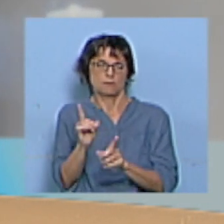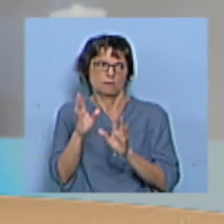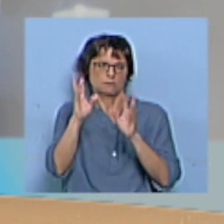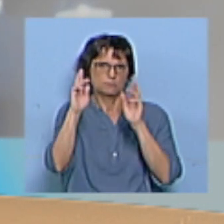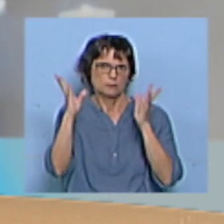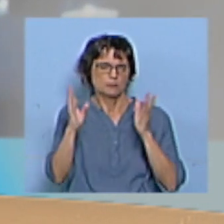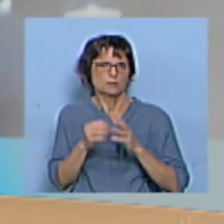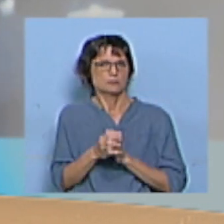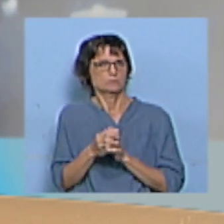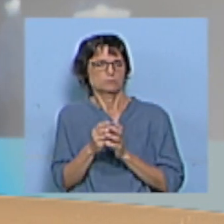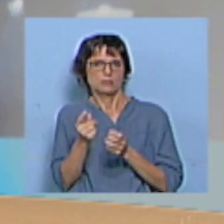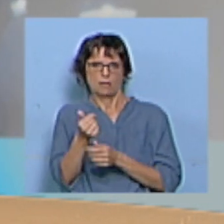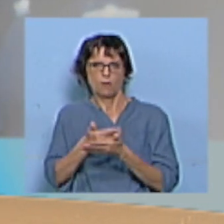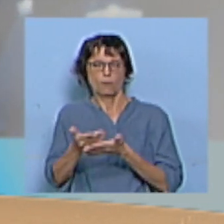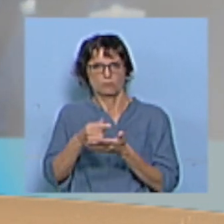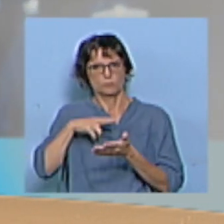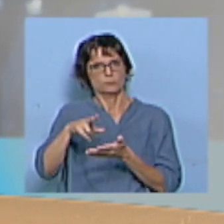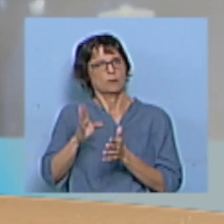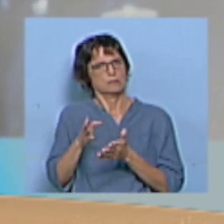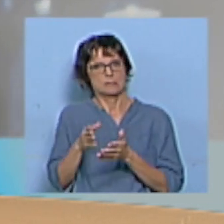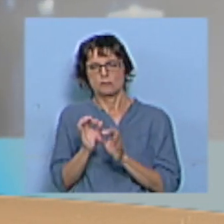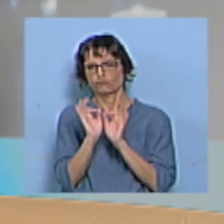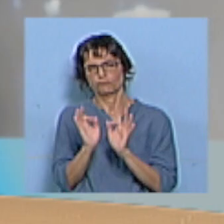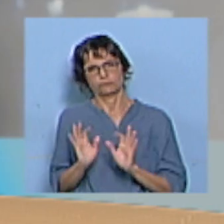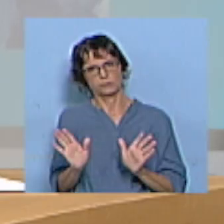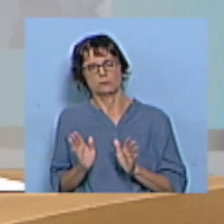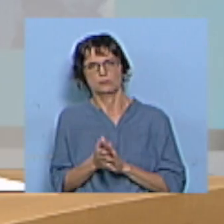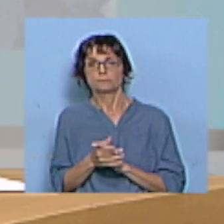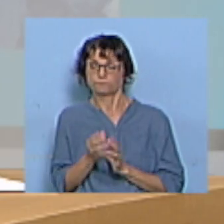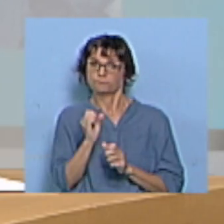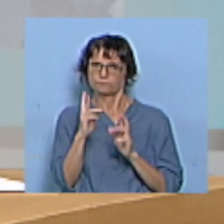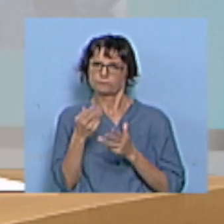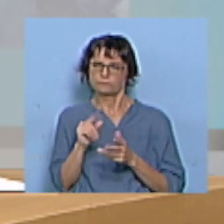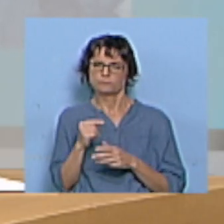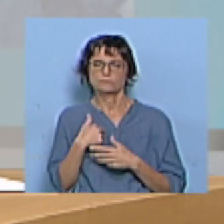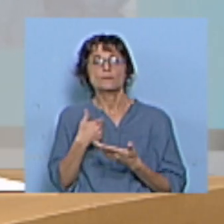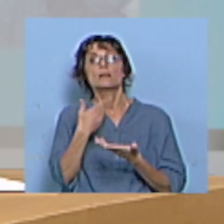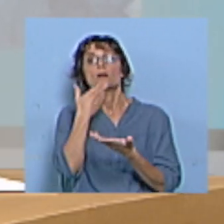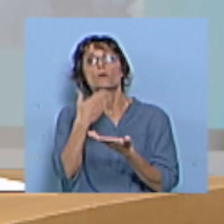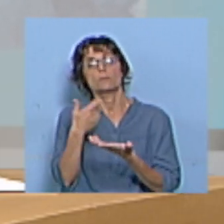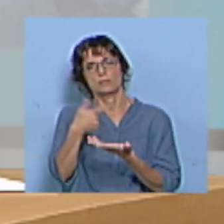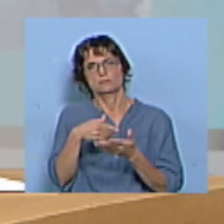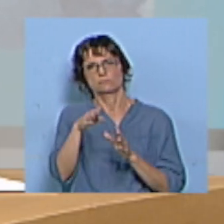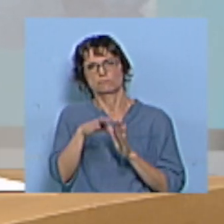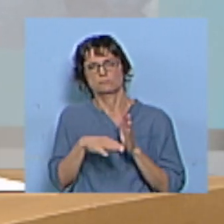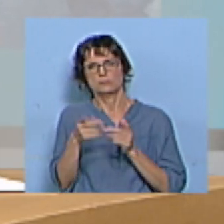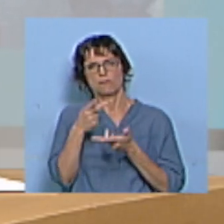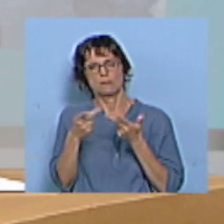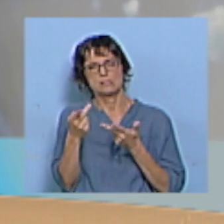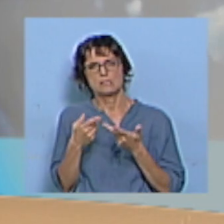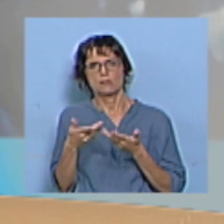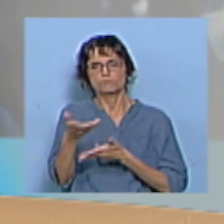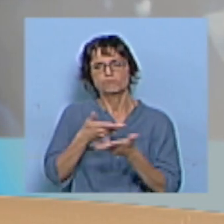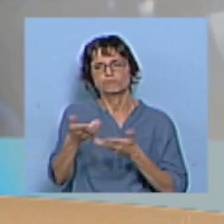no fundo também a nossa cultura. Exatamente. Graça, muito obrigado por teres aqui analisado estas negociações que decorreram em